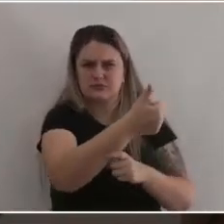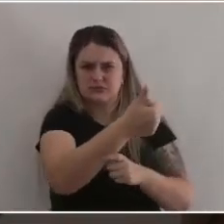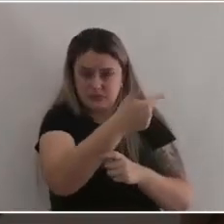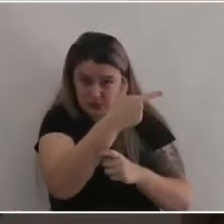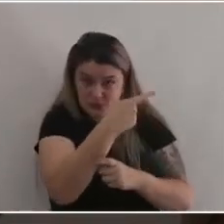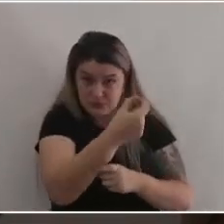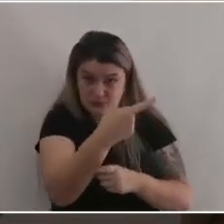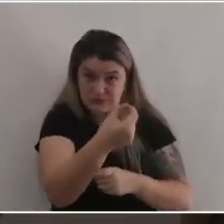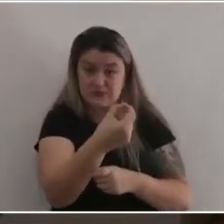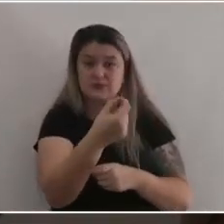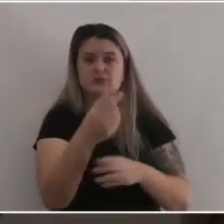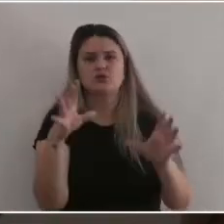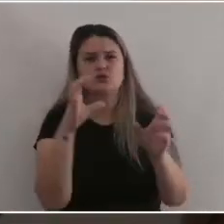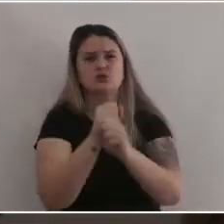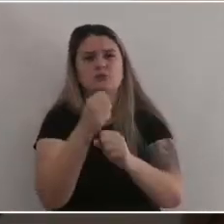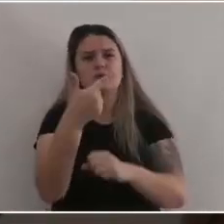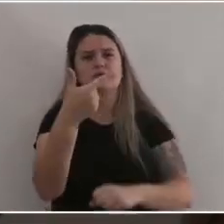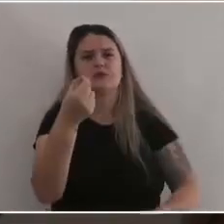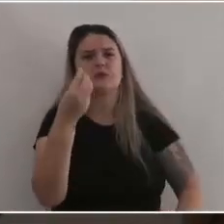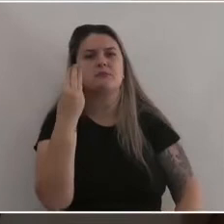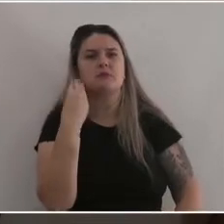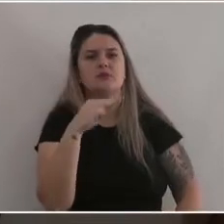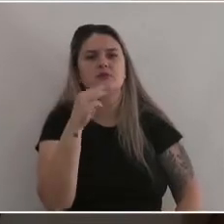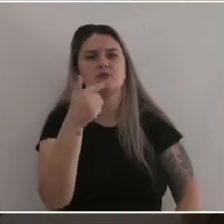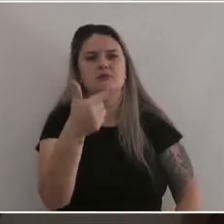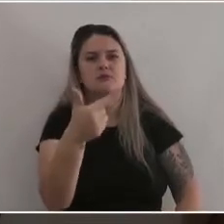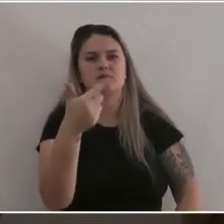2020, soma-se R$